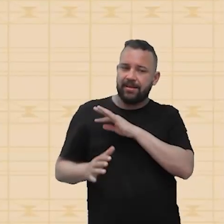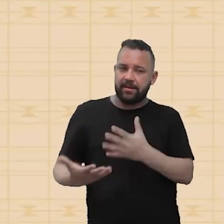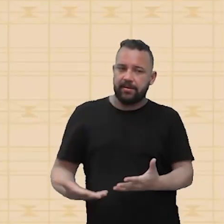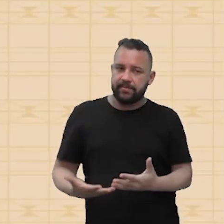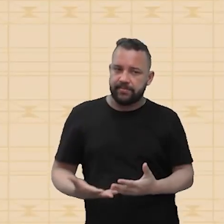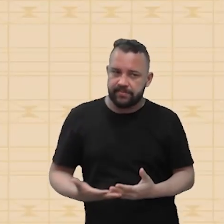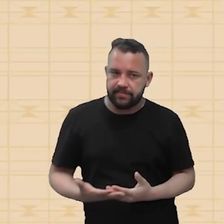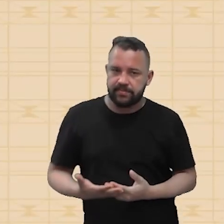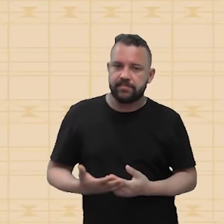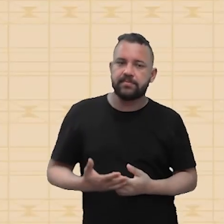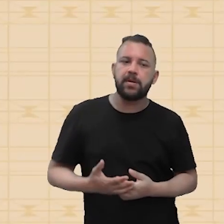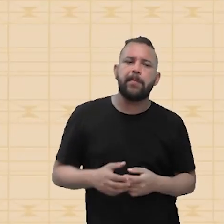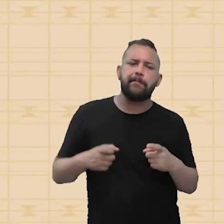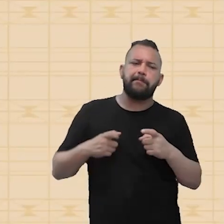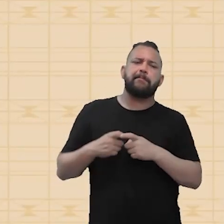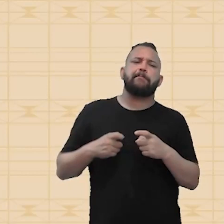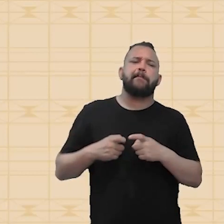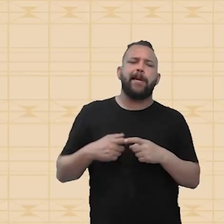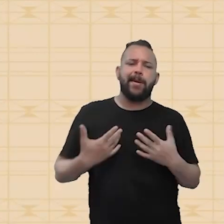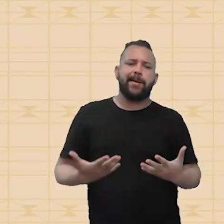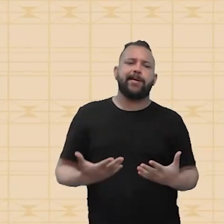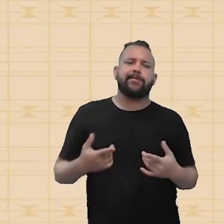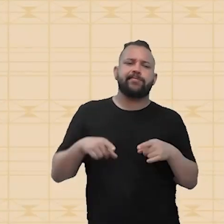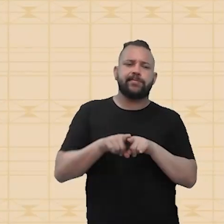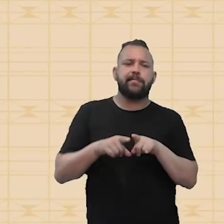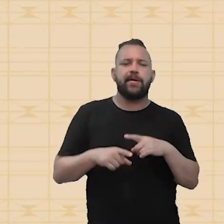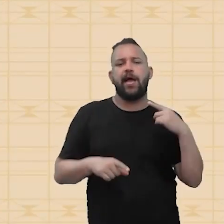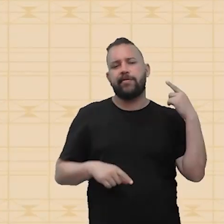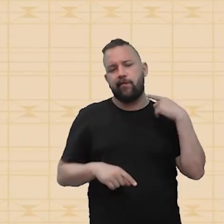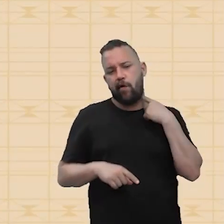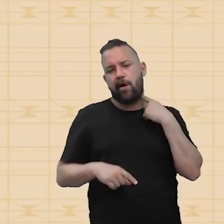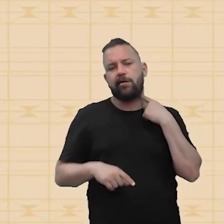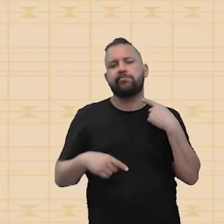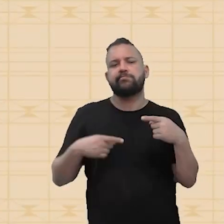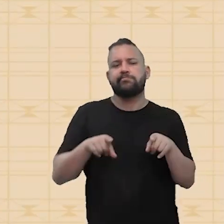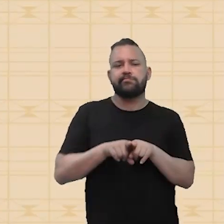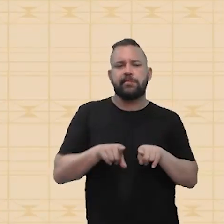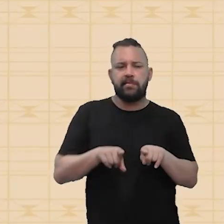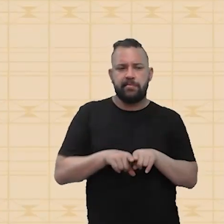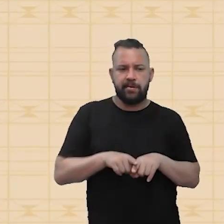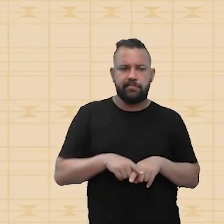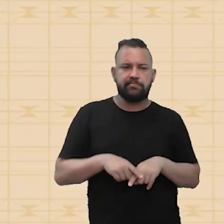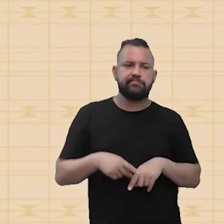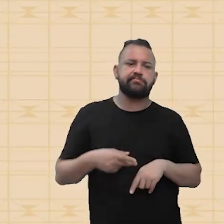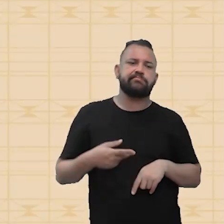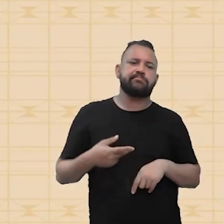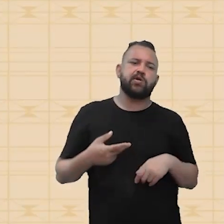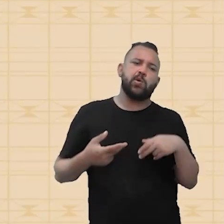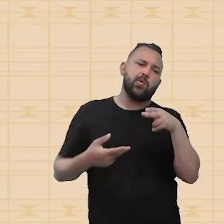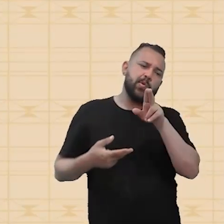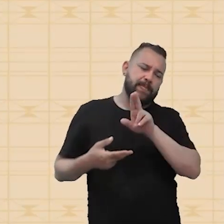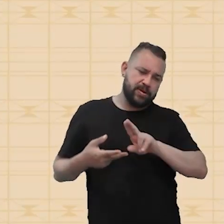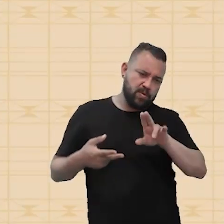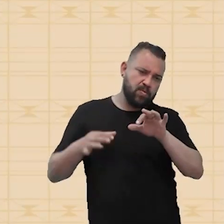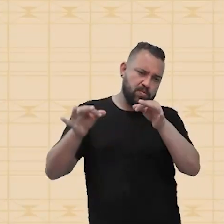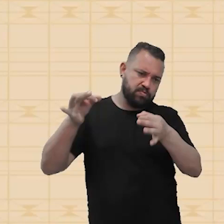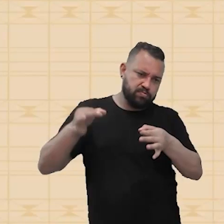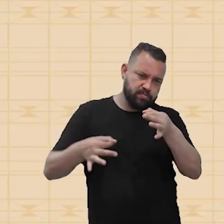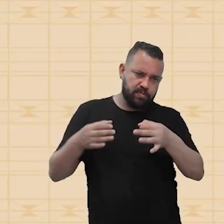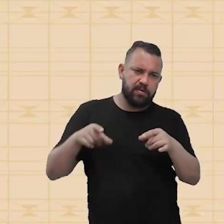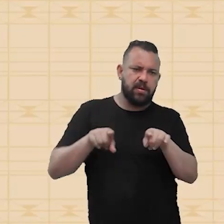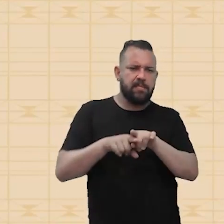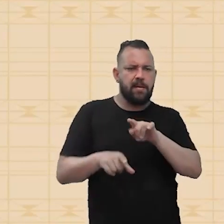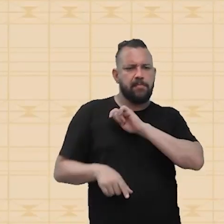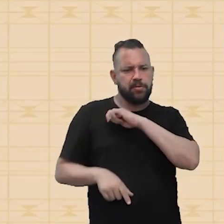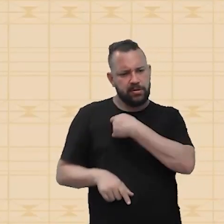Então, tanto os médicos, né, quanto os advogados, todo aquele aparato jurídico, né,